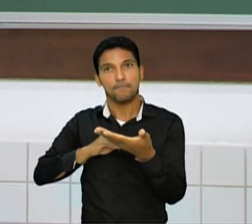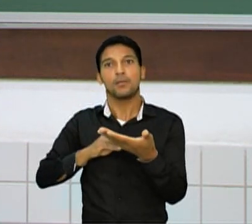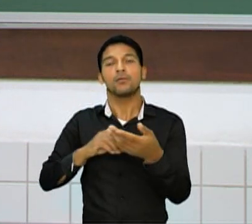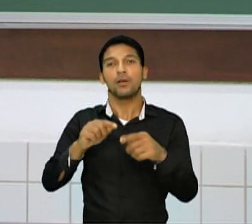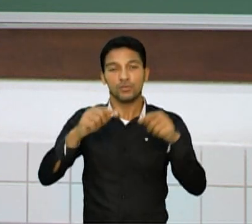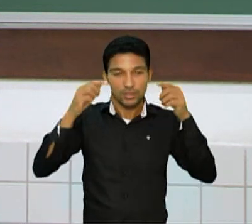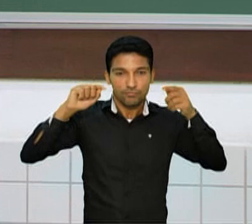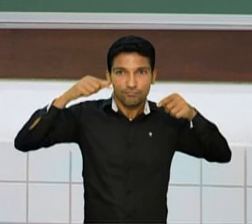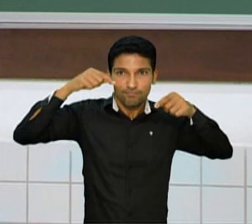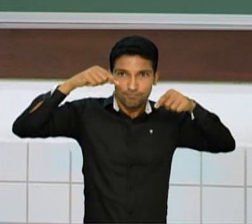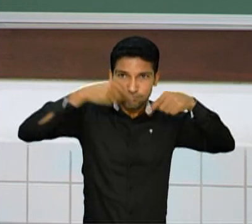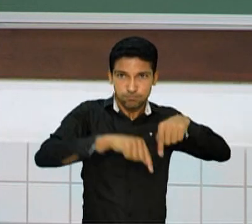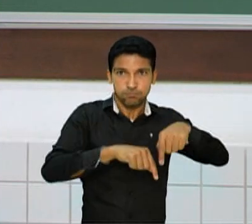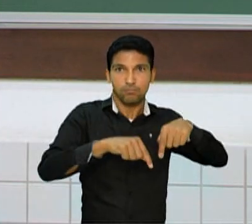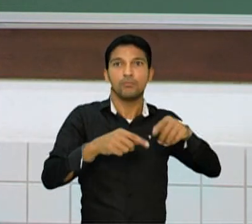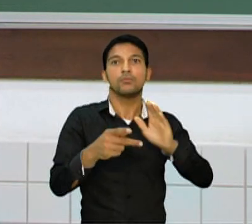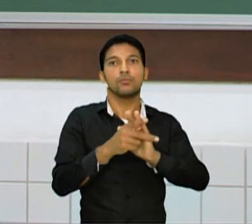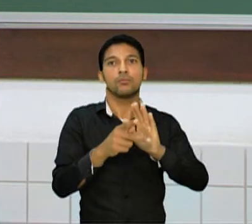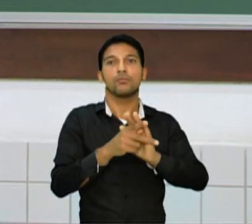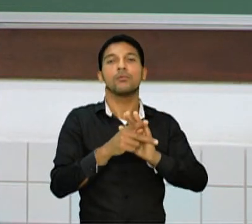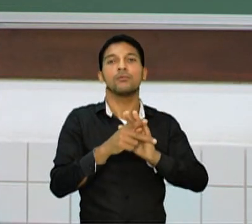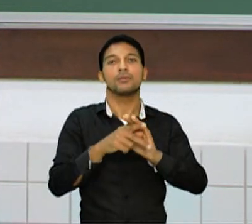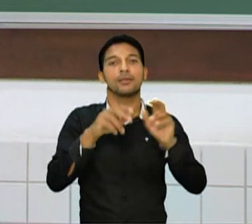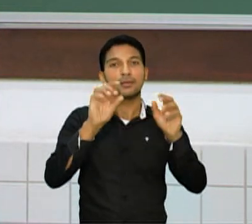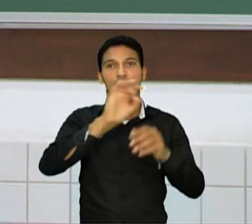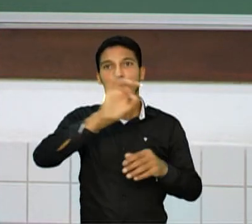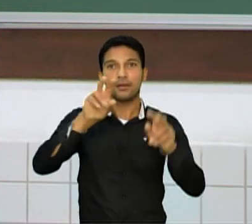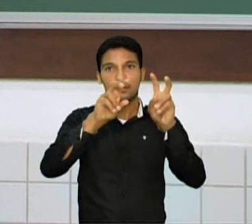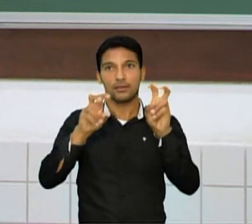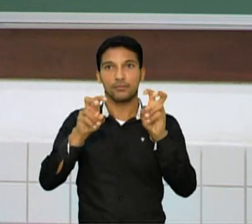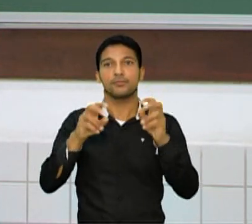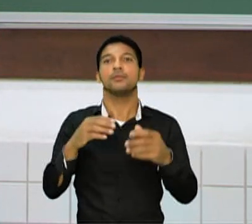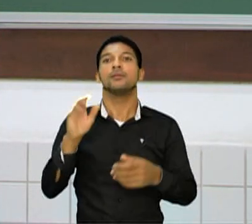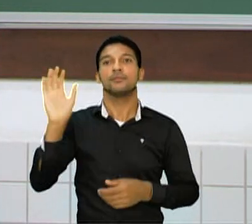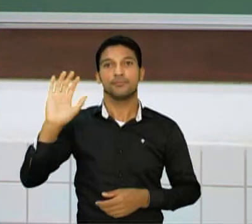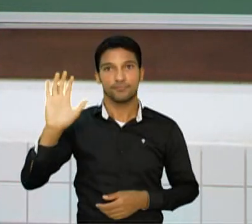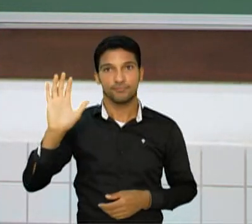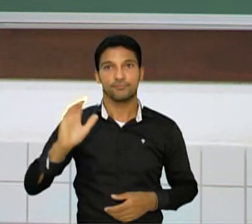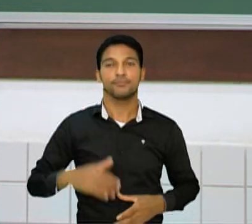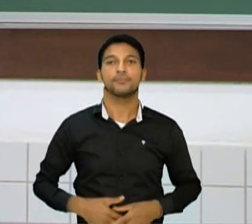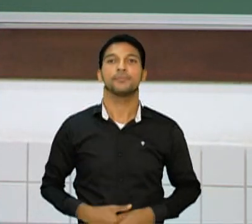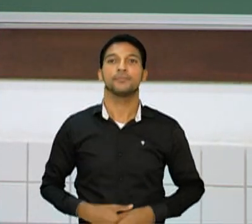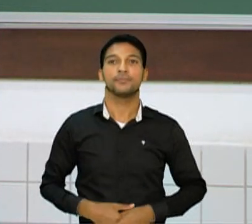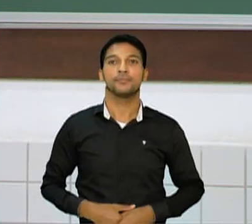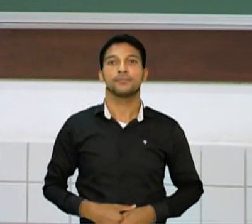de cada tema. Mas espero ter atingido o objetivo e voltamos em outro momento. Até mais!